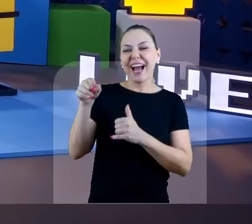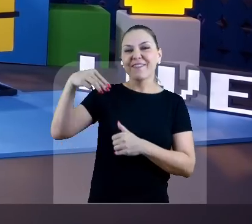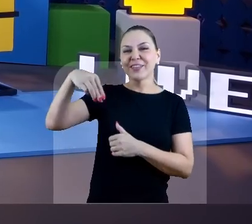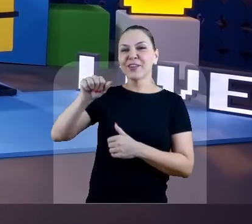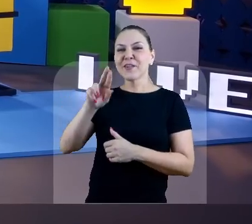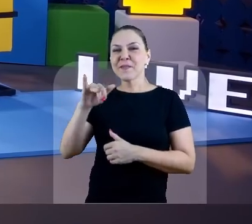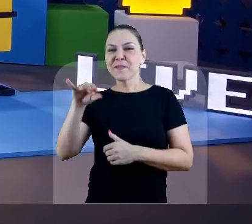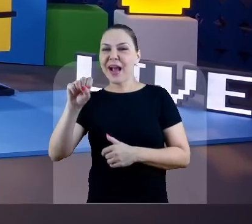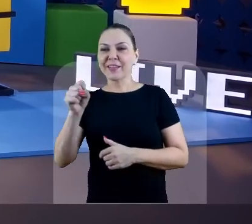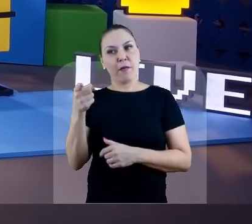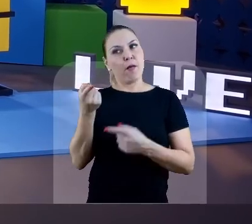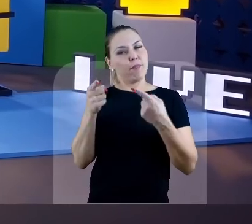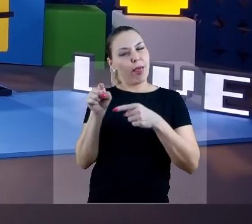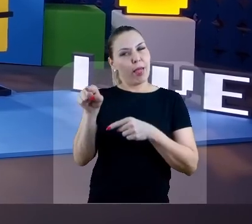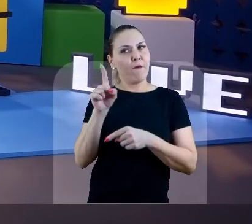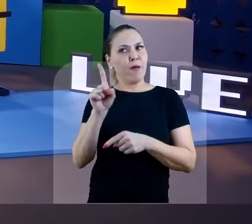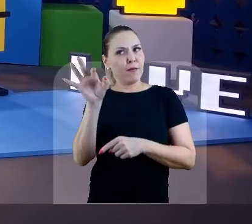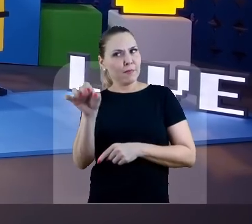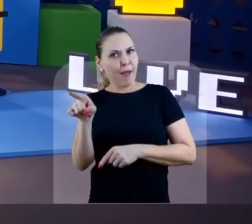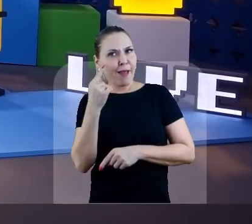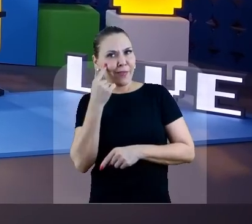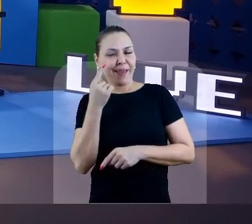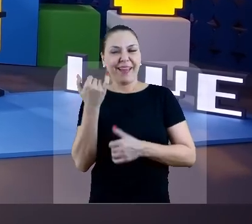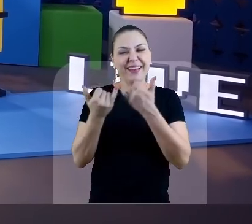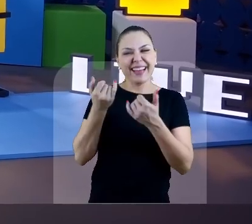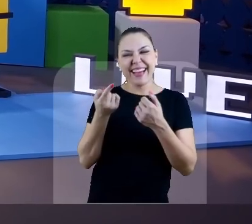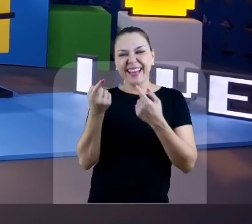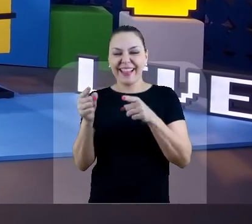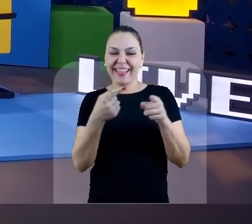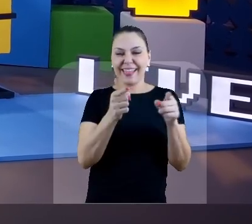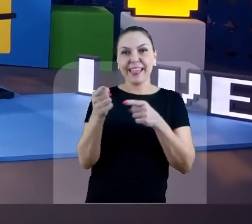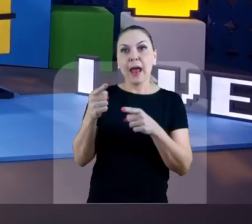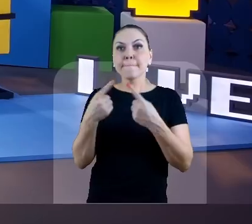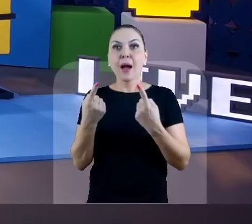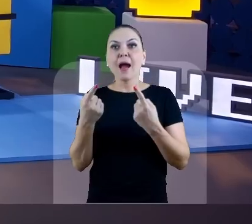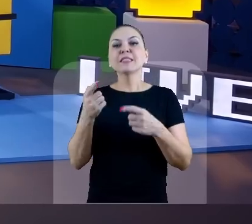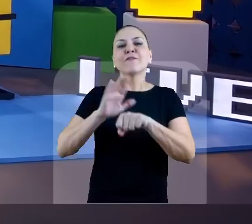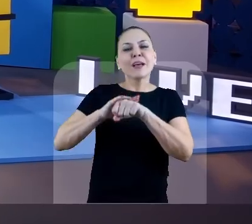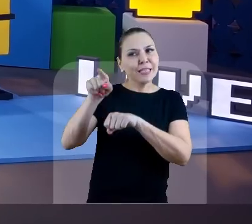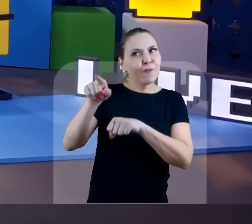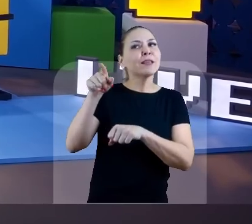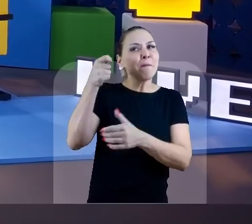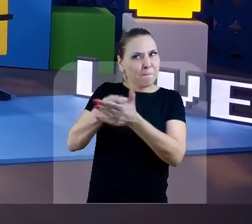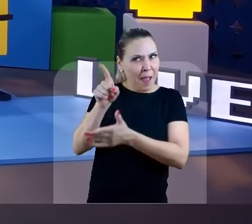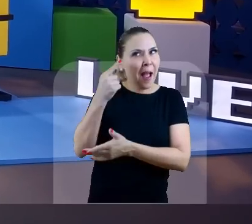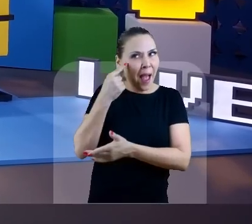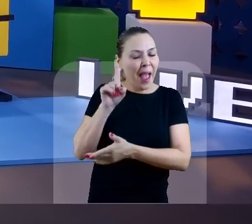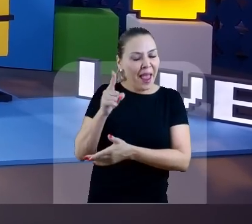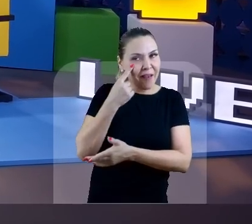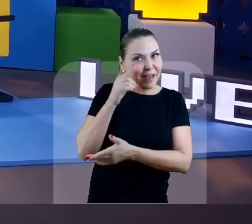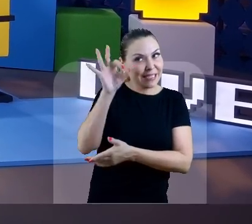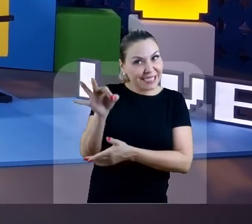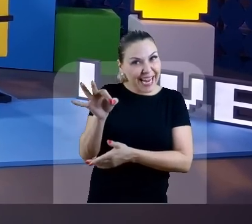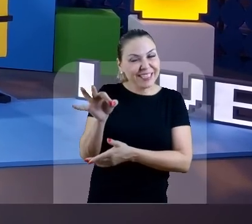Ponte muitas vezes, ó, essa pessoa aqui não vai dar certo. Fora isso, porteira fechada para ele. Se der problema, ele que vai pagar a conta. Se